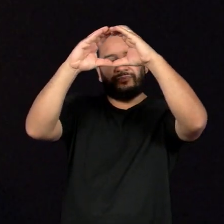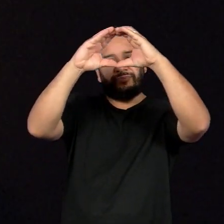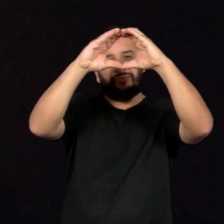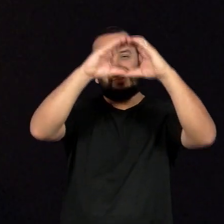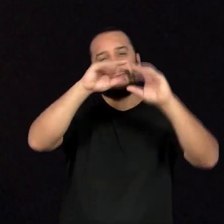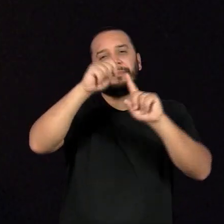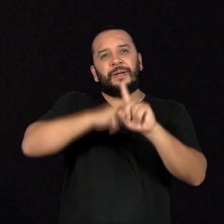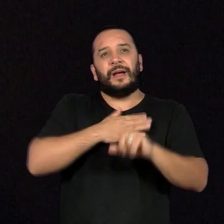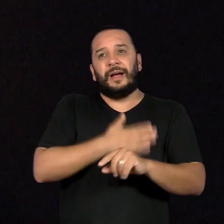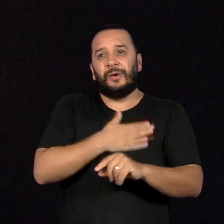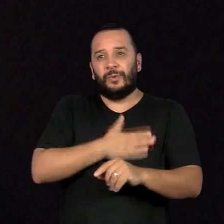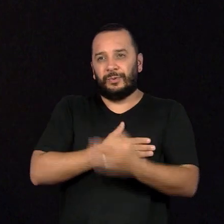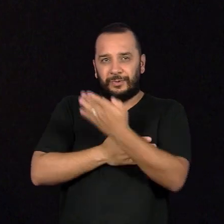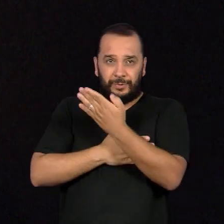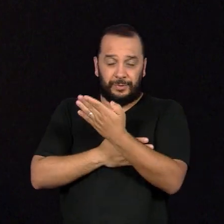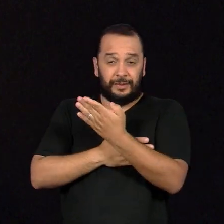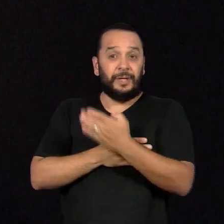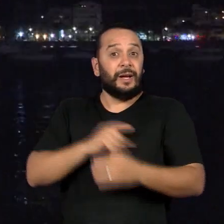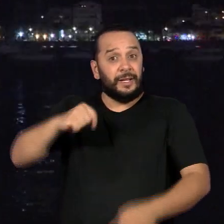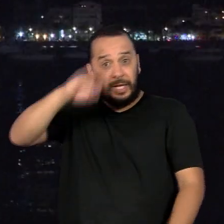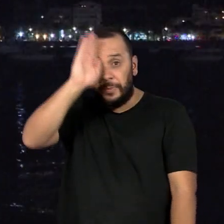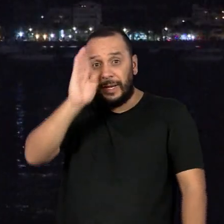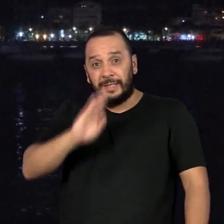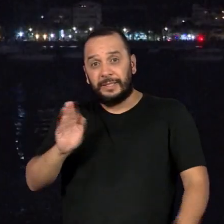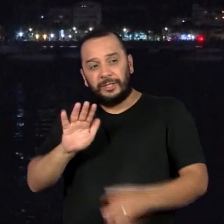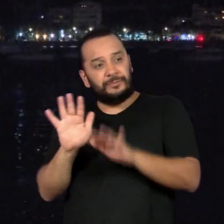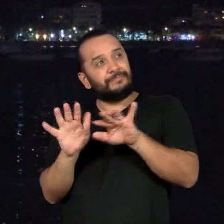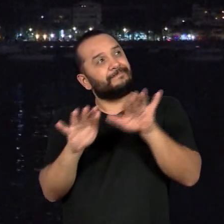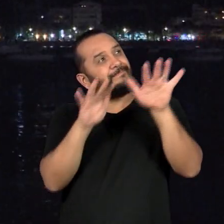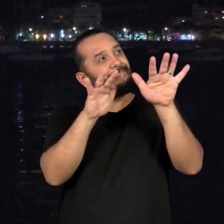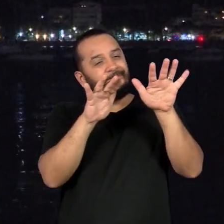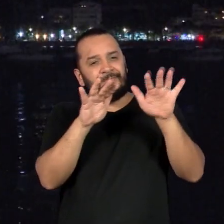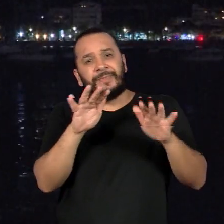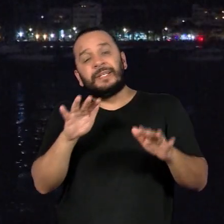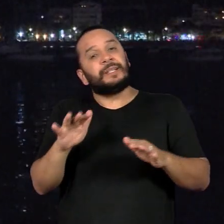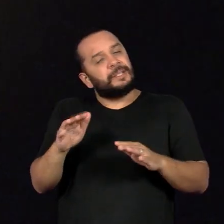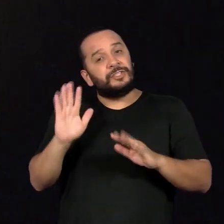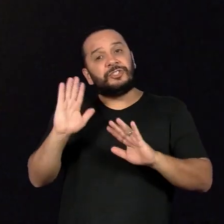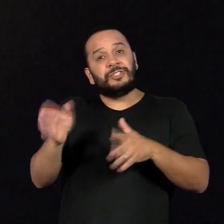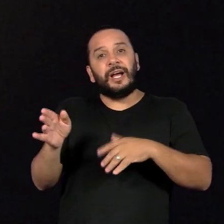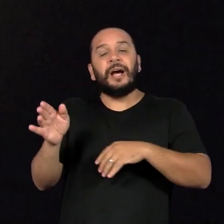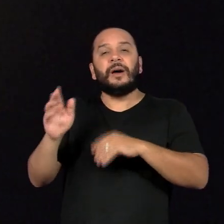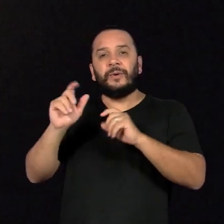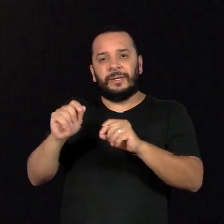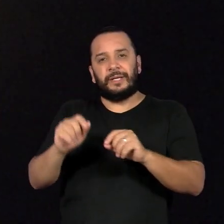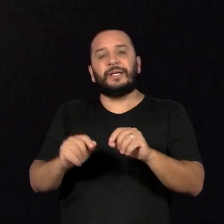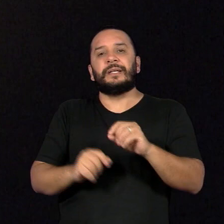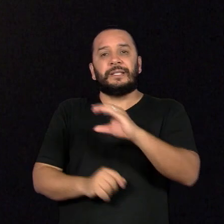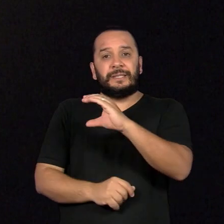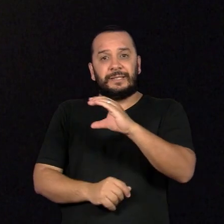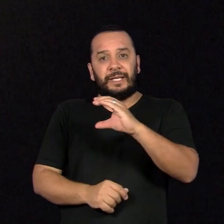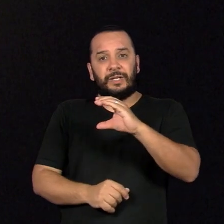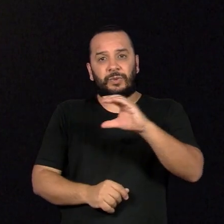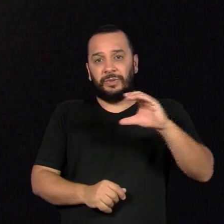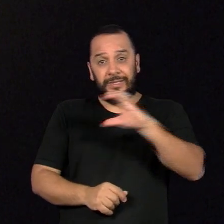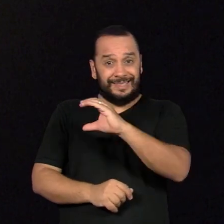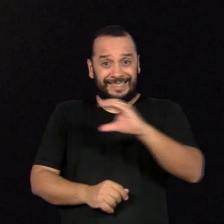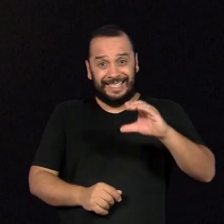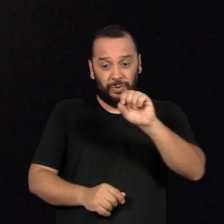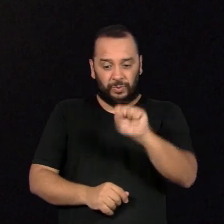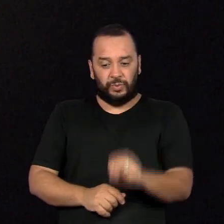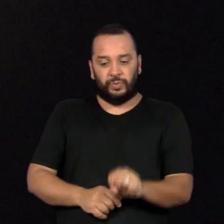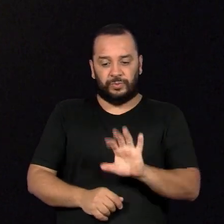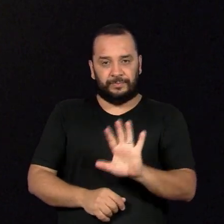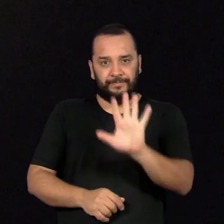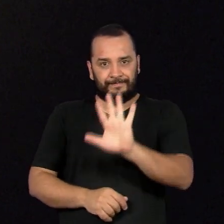mês, ela foi vista em grande parte do Brasil, especialmente no Centro-Sul. A superlua é um fenômeno que ocorre